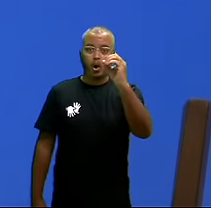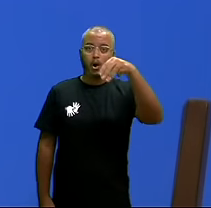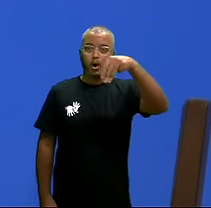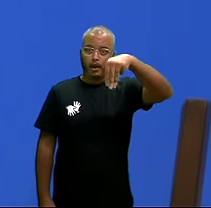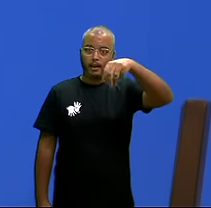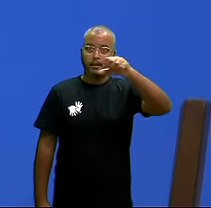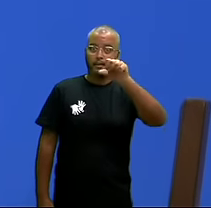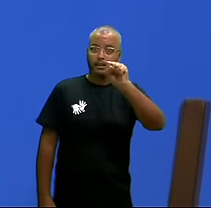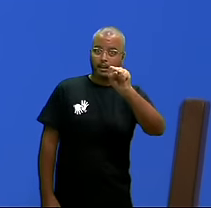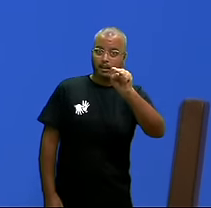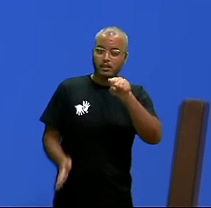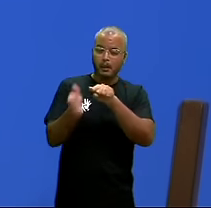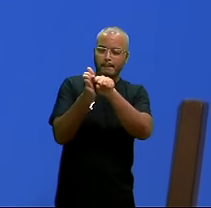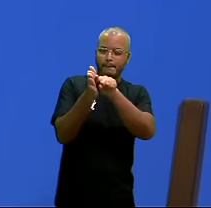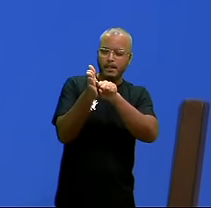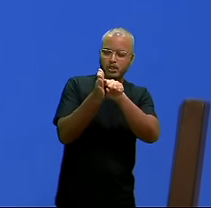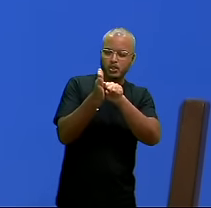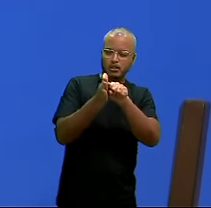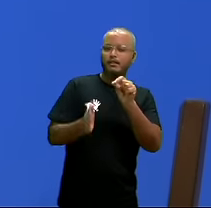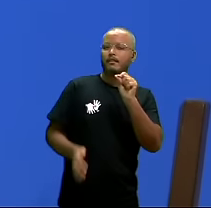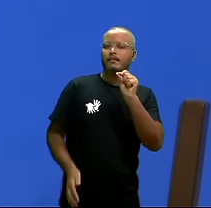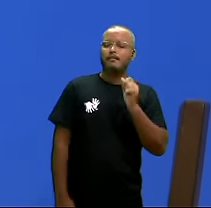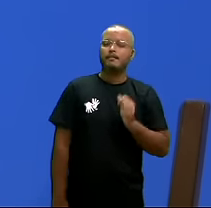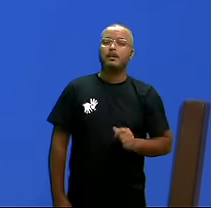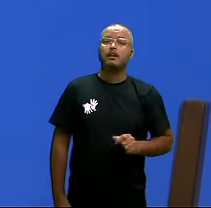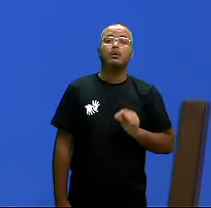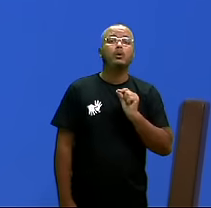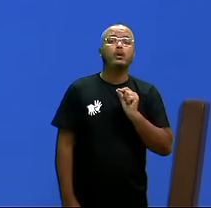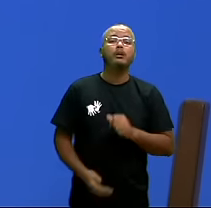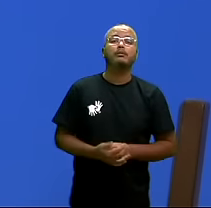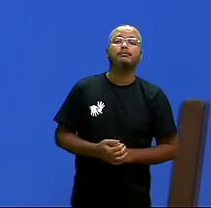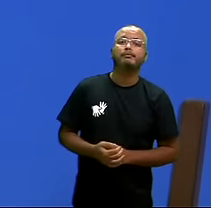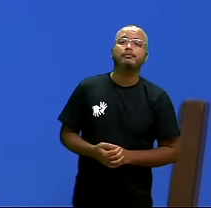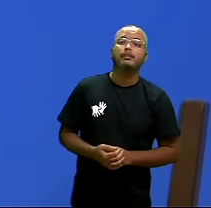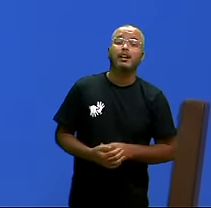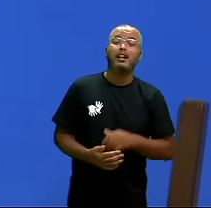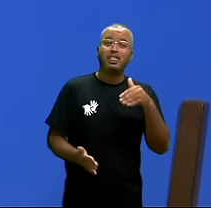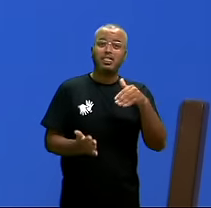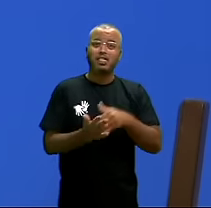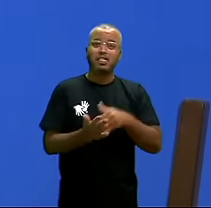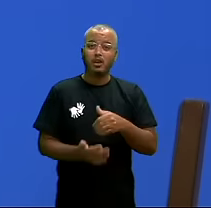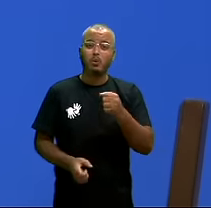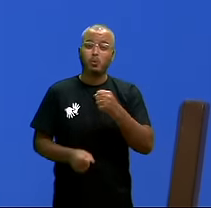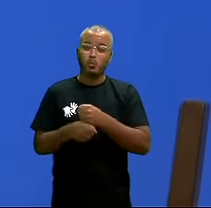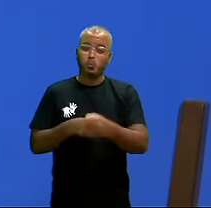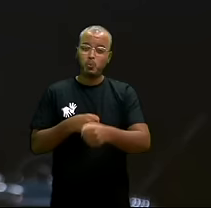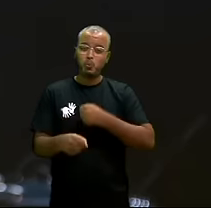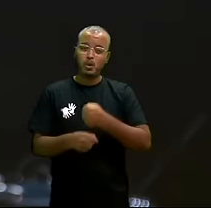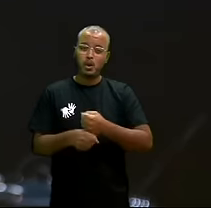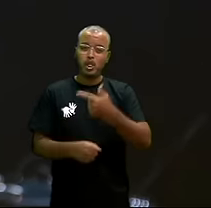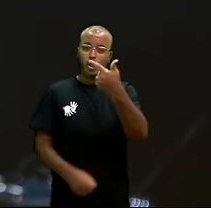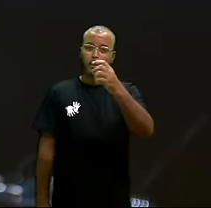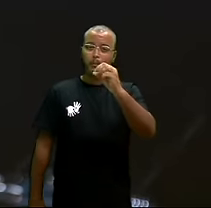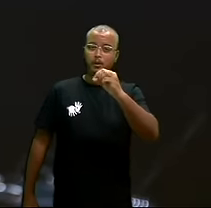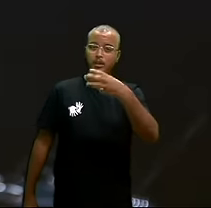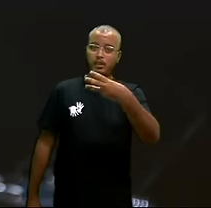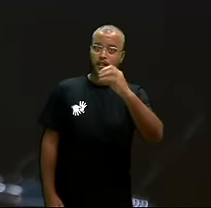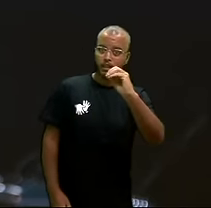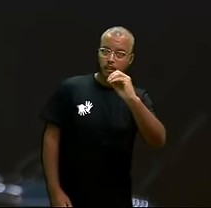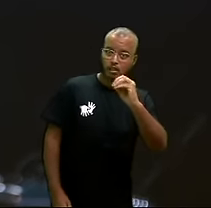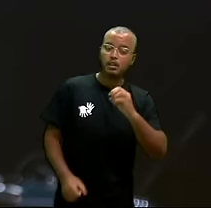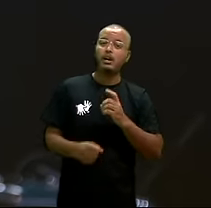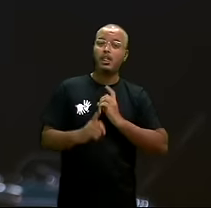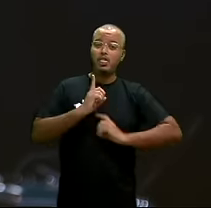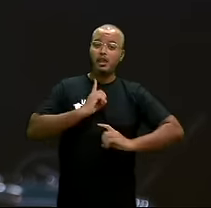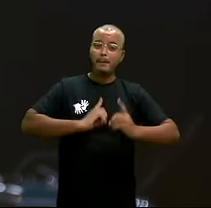ficar em primeiro lugar até 2030. E a gente está achando tudo normal. A gente está achando que está tudo bem. Tem gente que